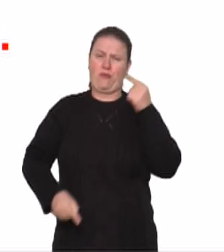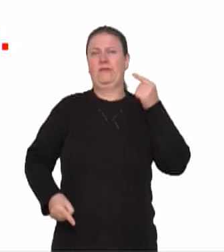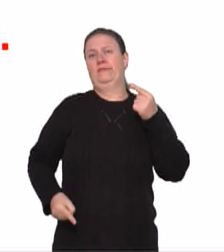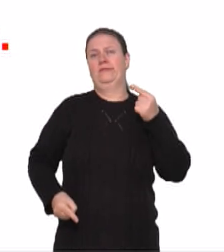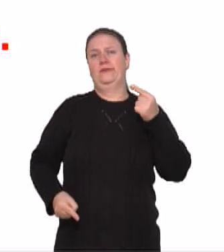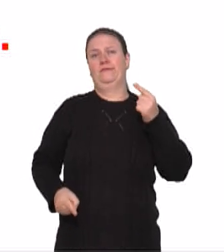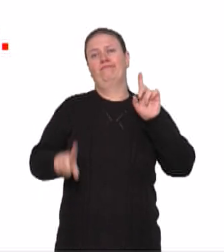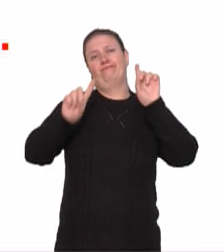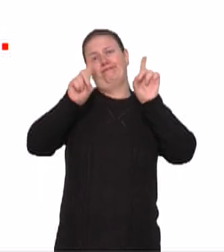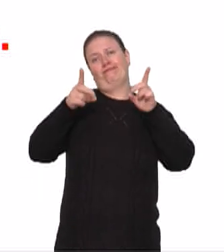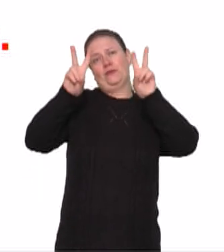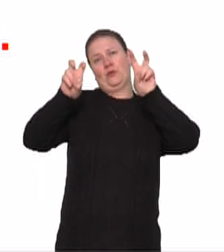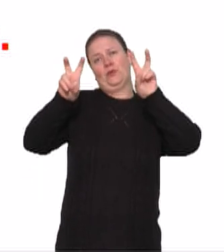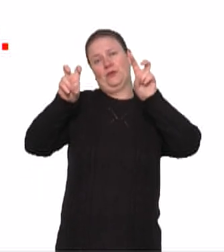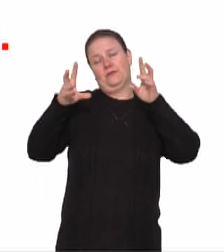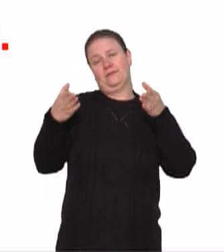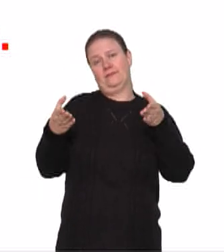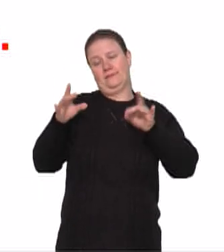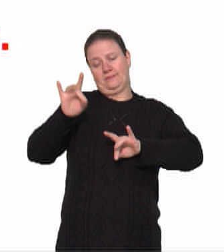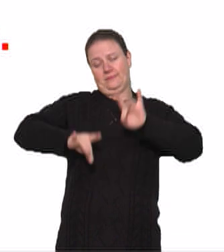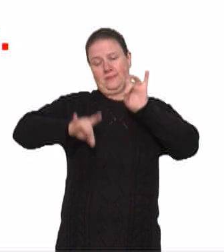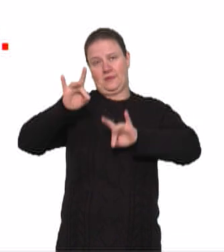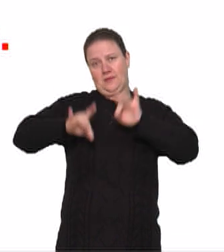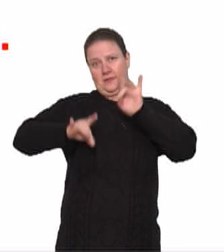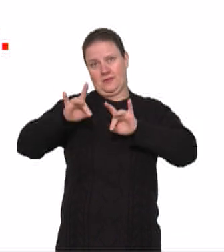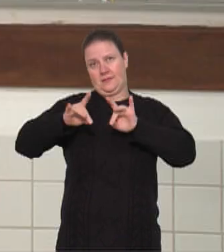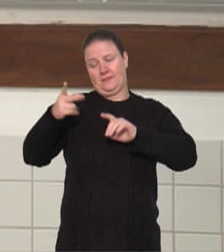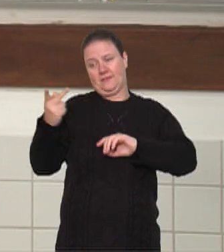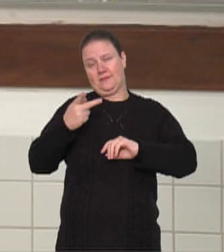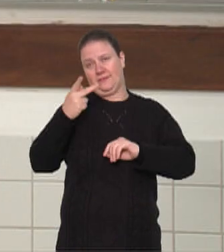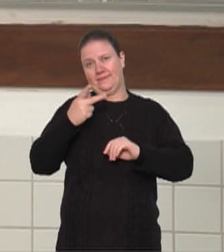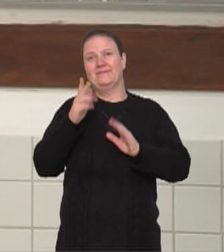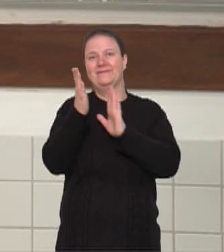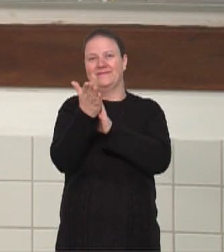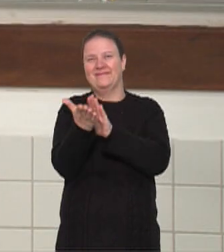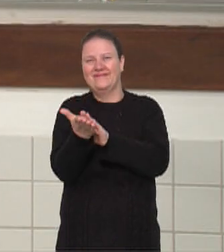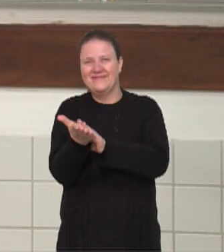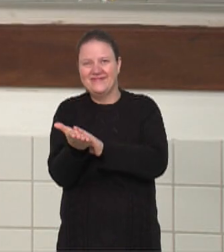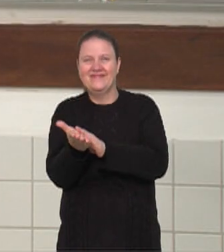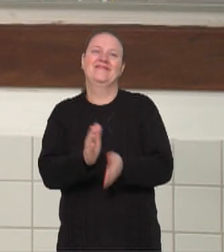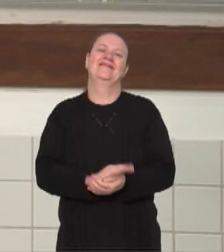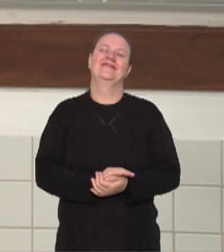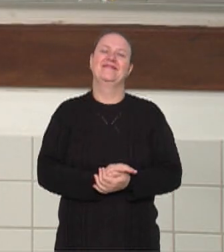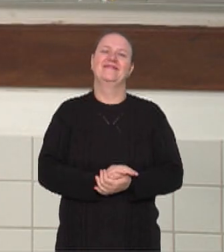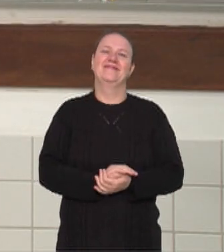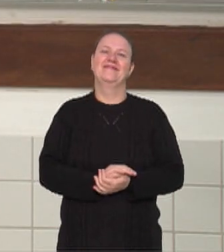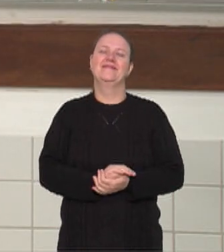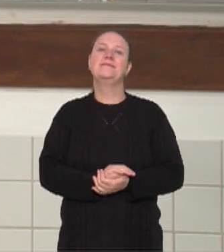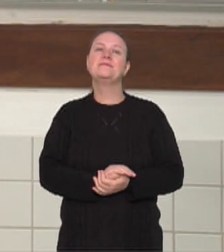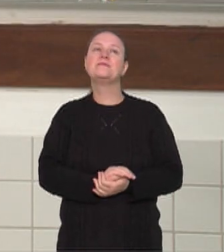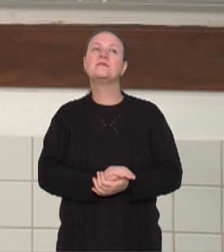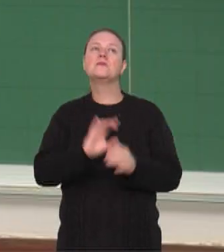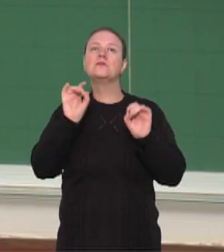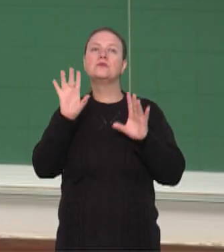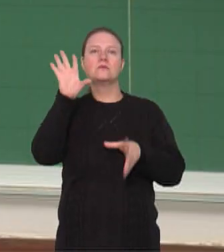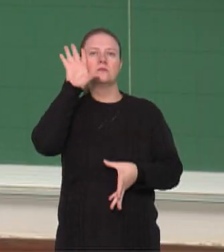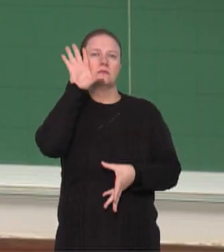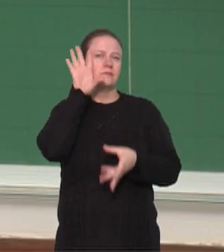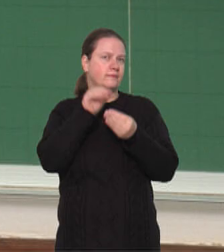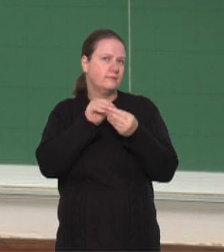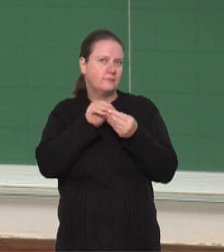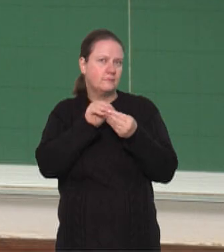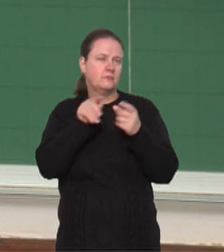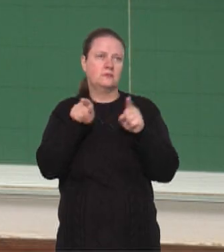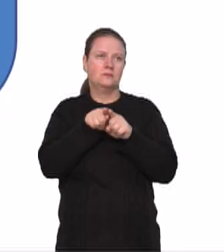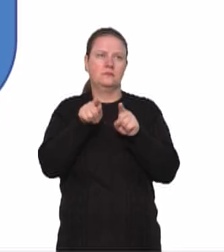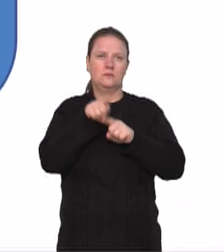proibido é o assunto abordado na peça teatral Romeu e Julieta. Parabéns. Então, só para a gente retomar um pouquinho de